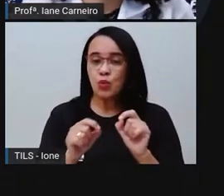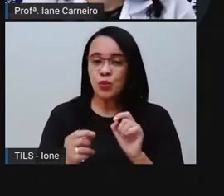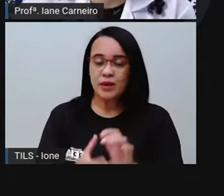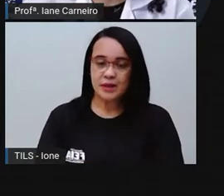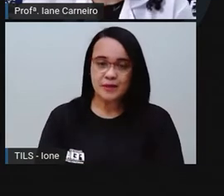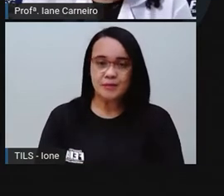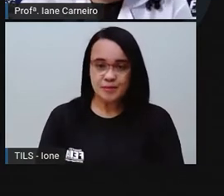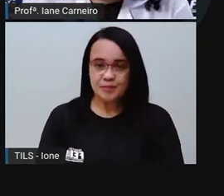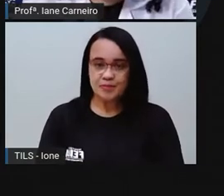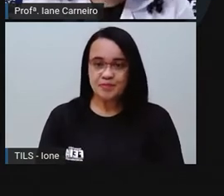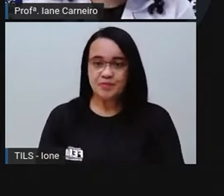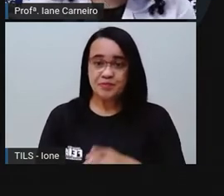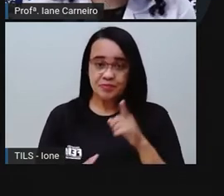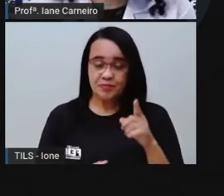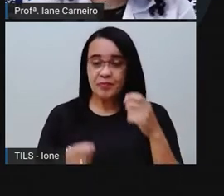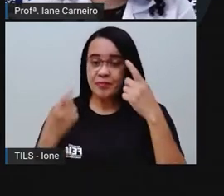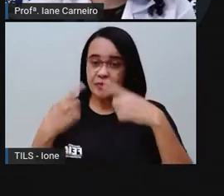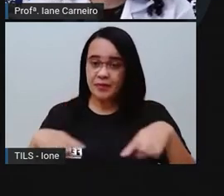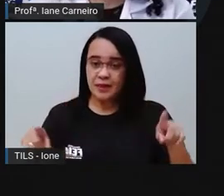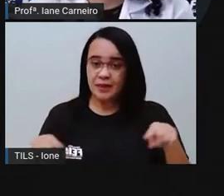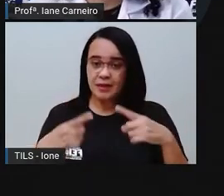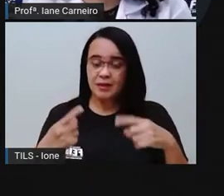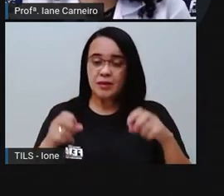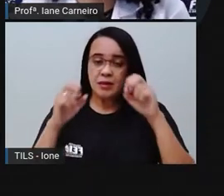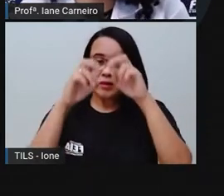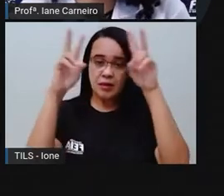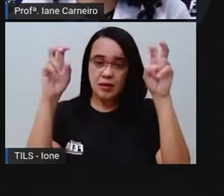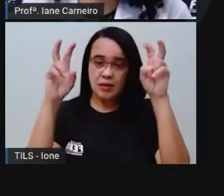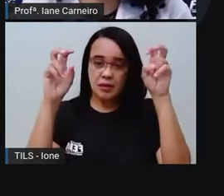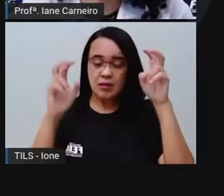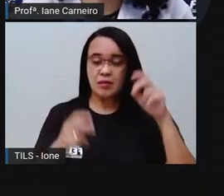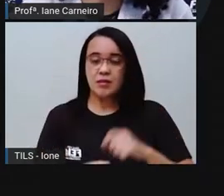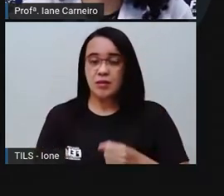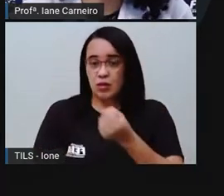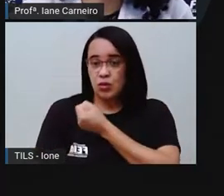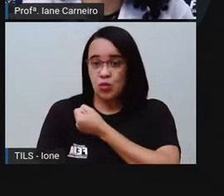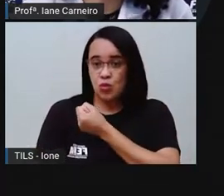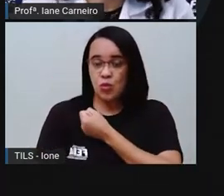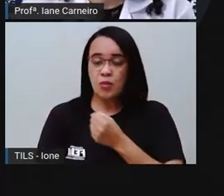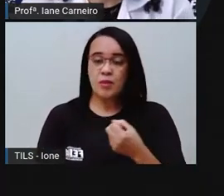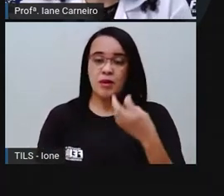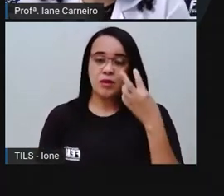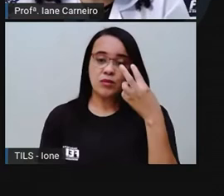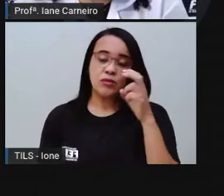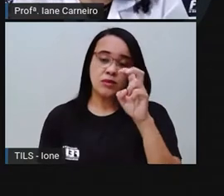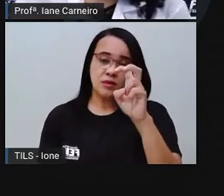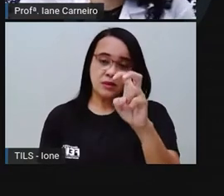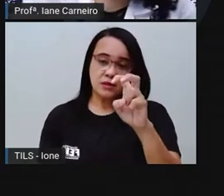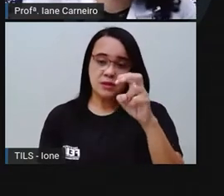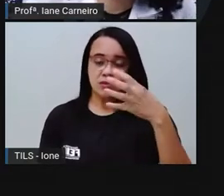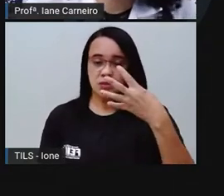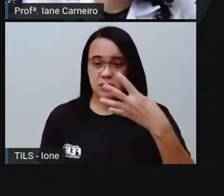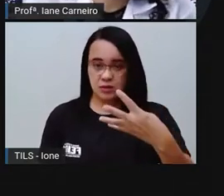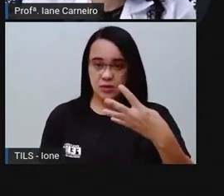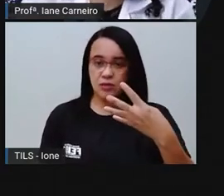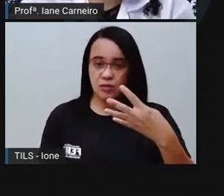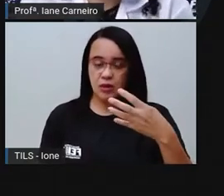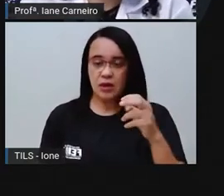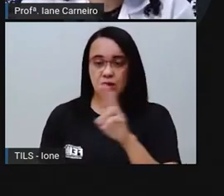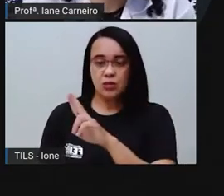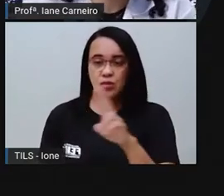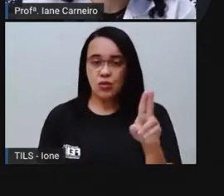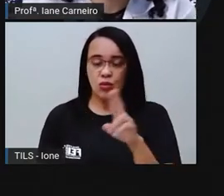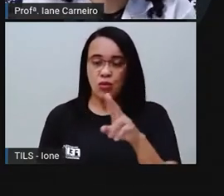hoje a aula de número 54 e tem como o nome né